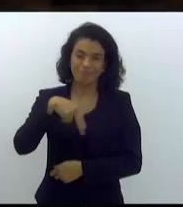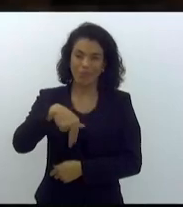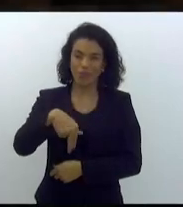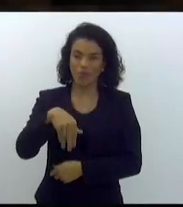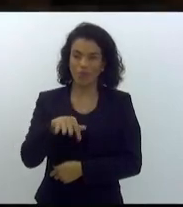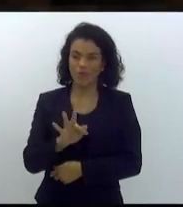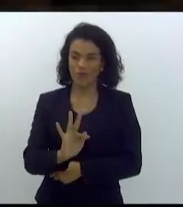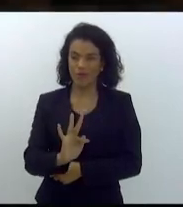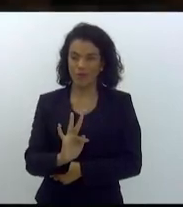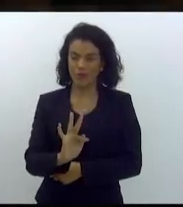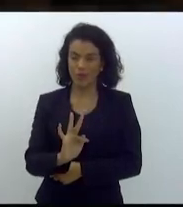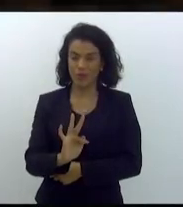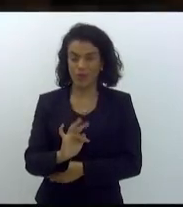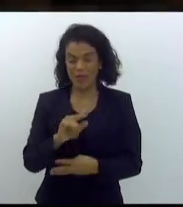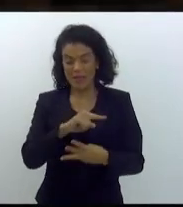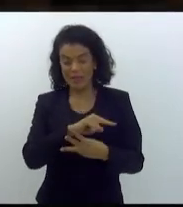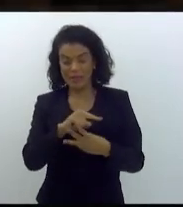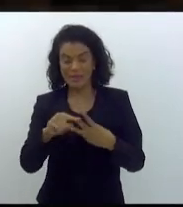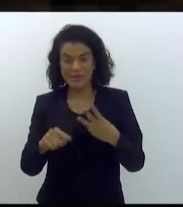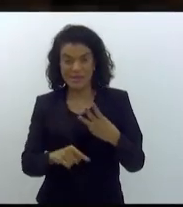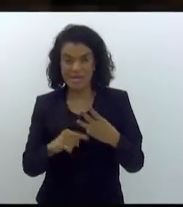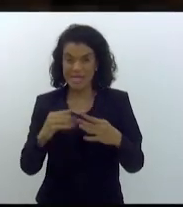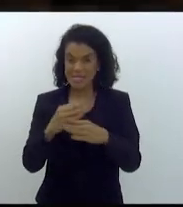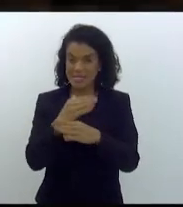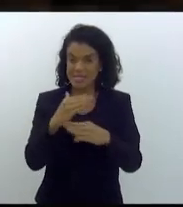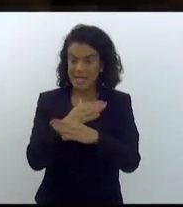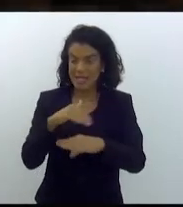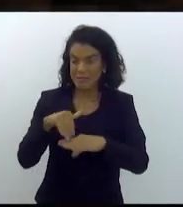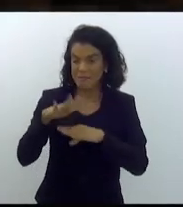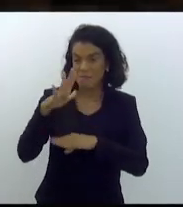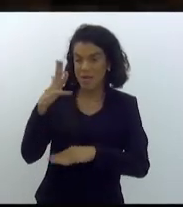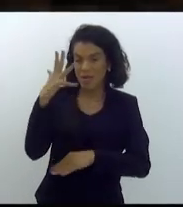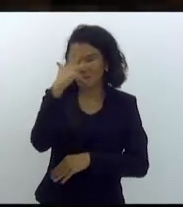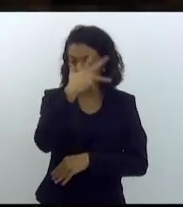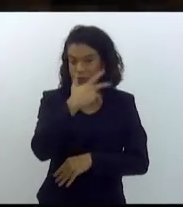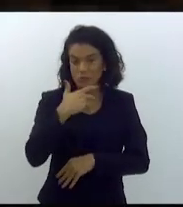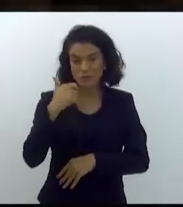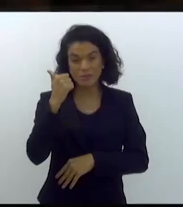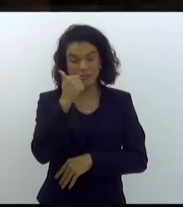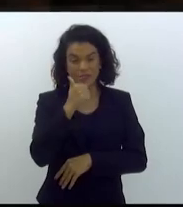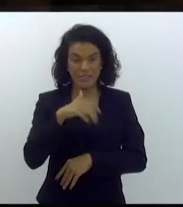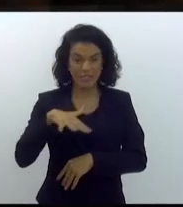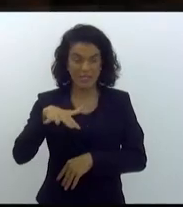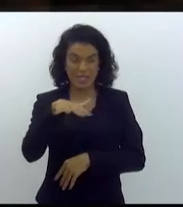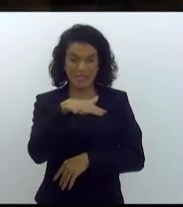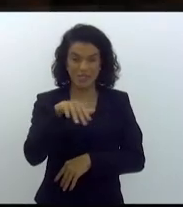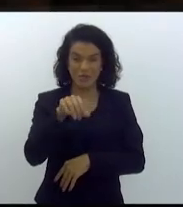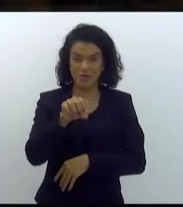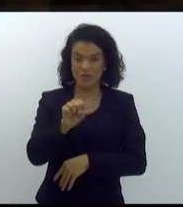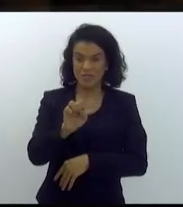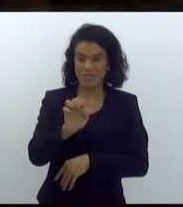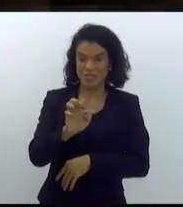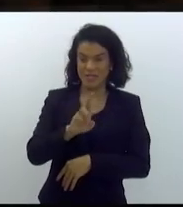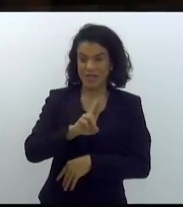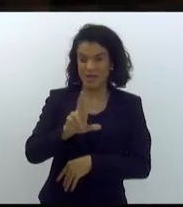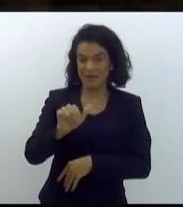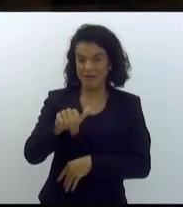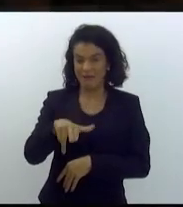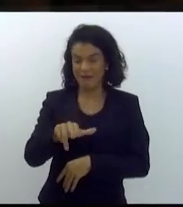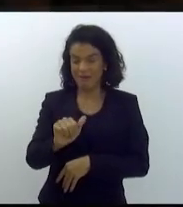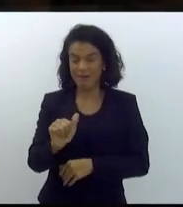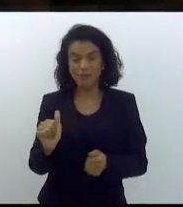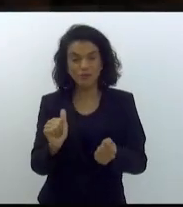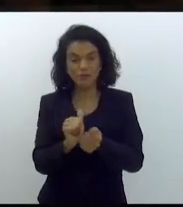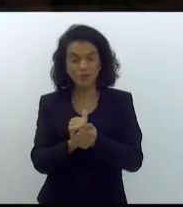uma das três cidades mais preponderantes da nossa região serrana junto com